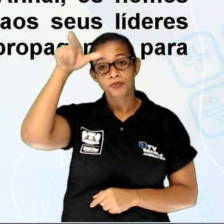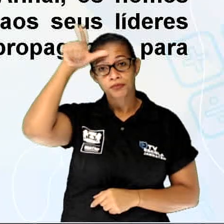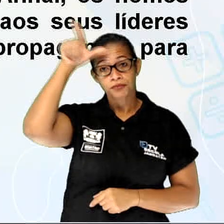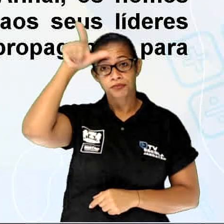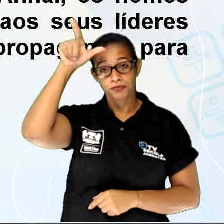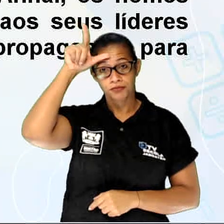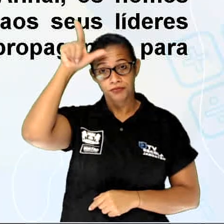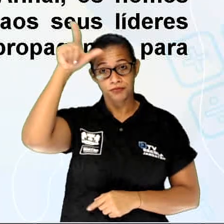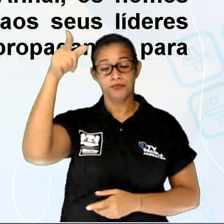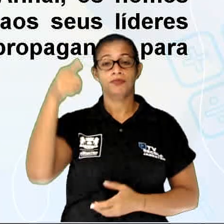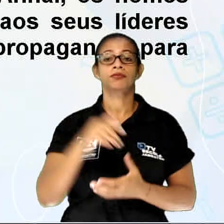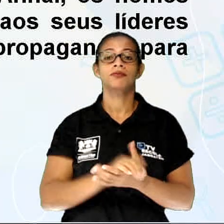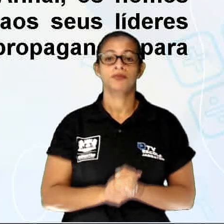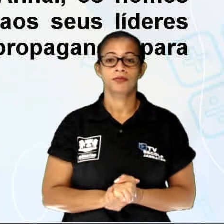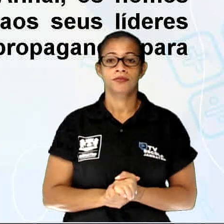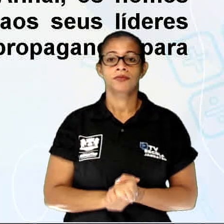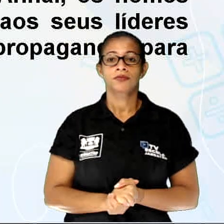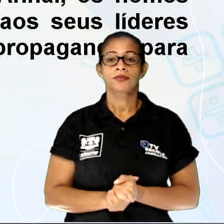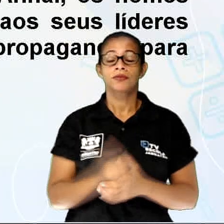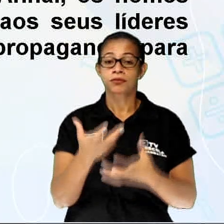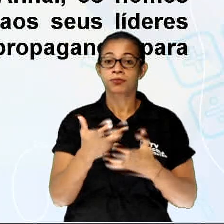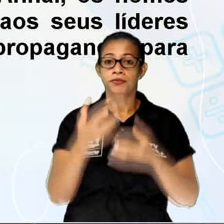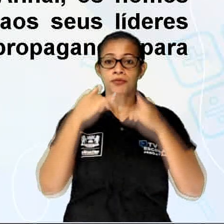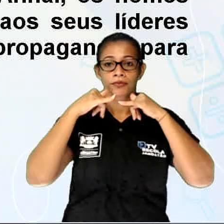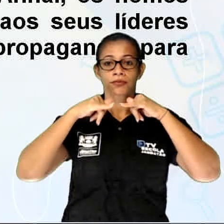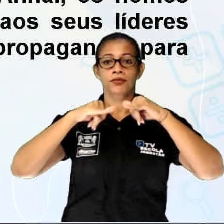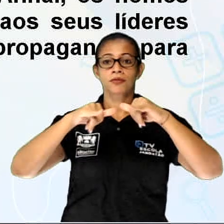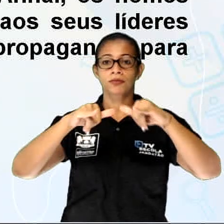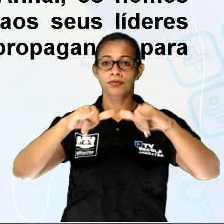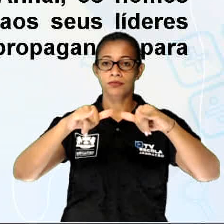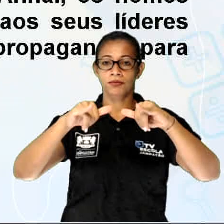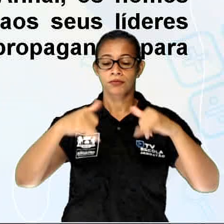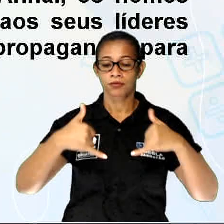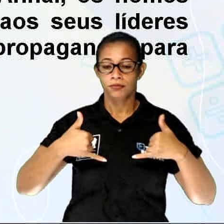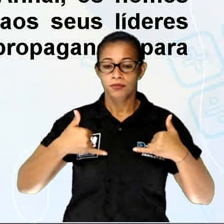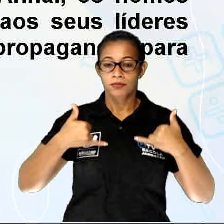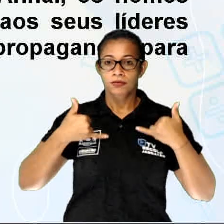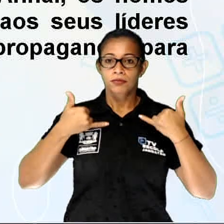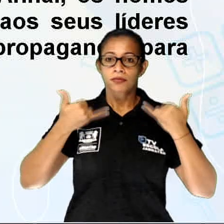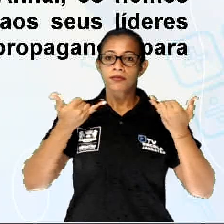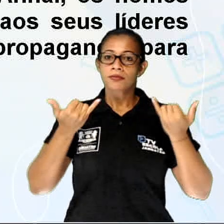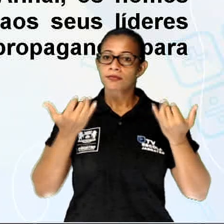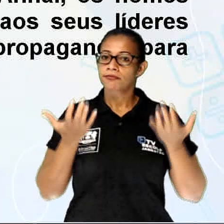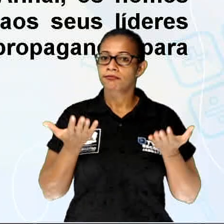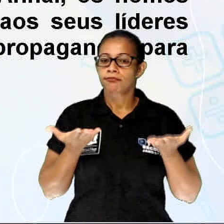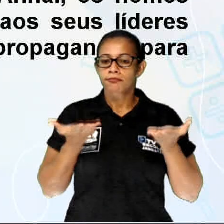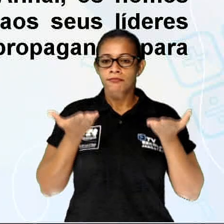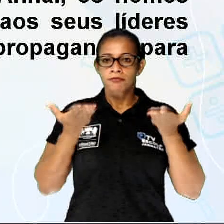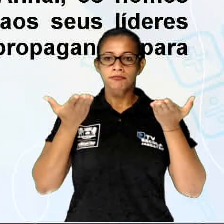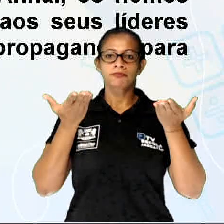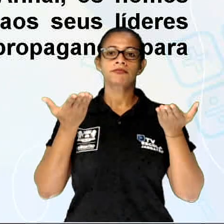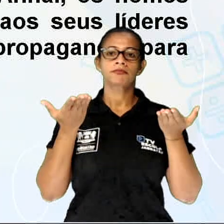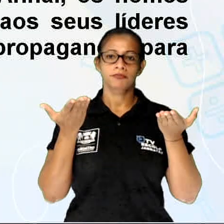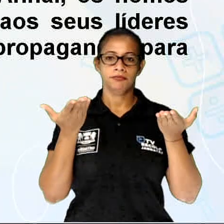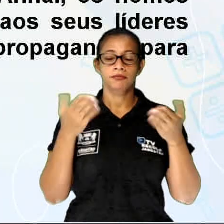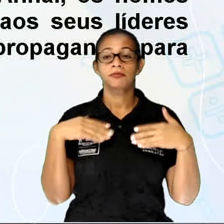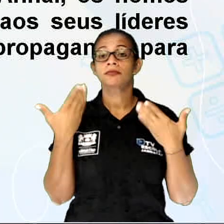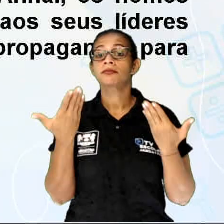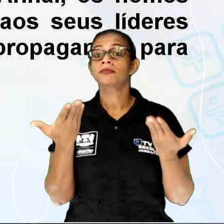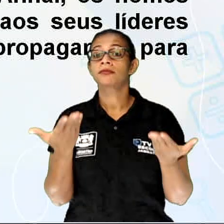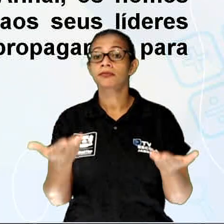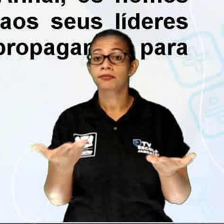que contavam com ampla propaganda para enaltecer as suas figuras. E aí, qual é o valor dessa